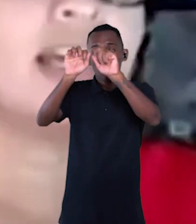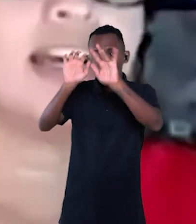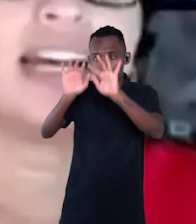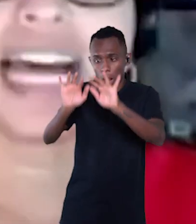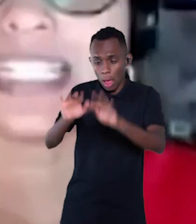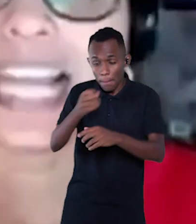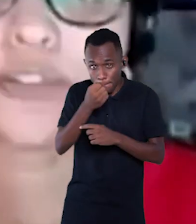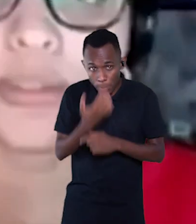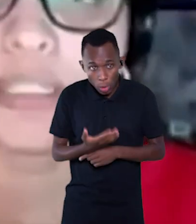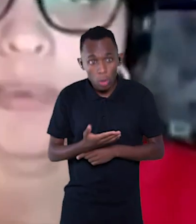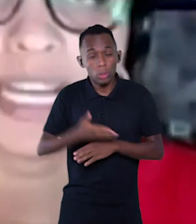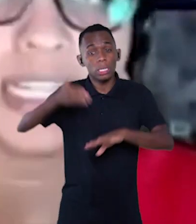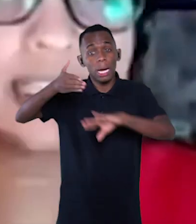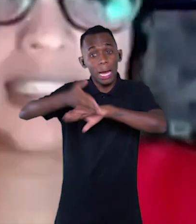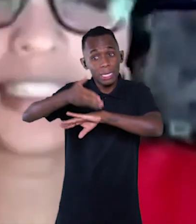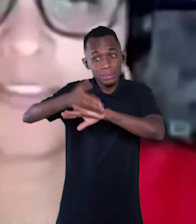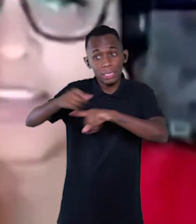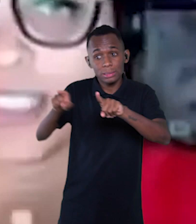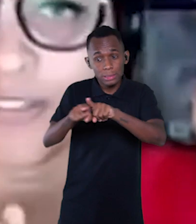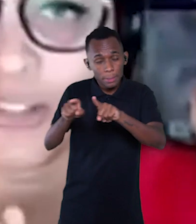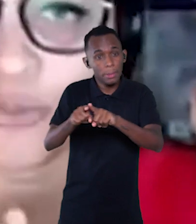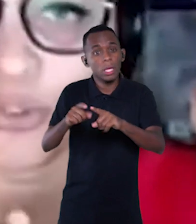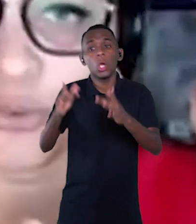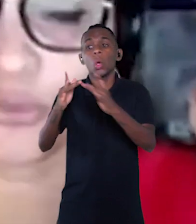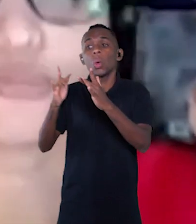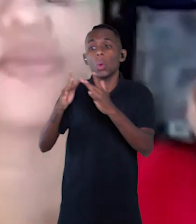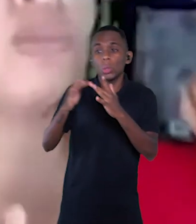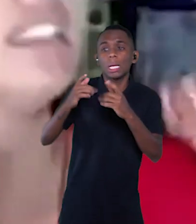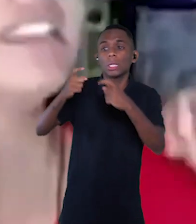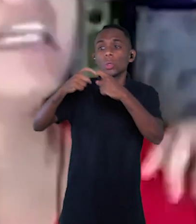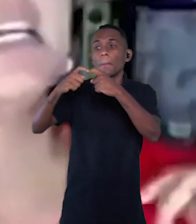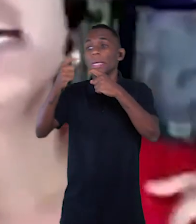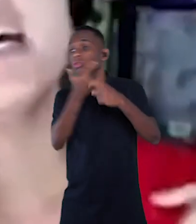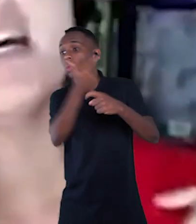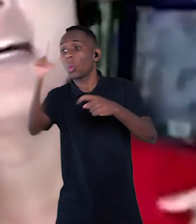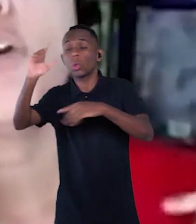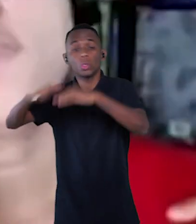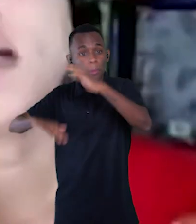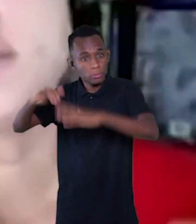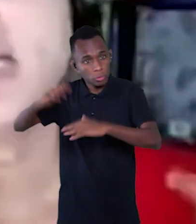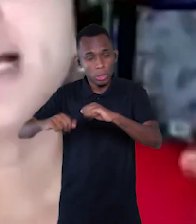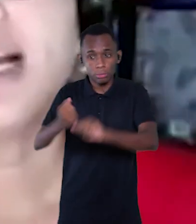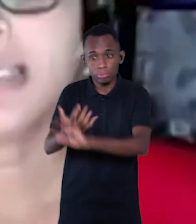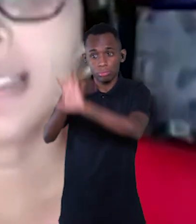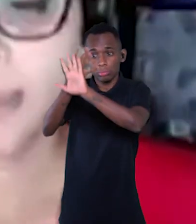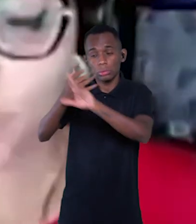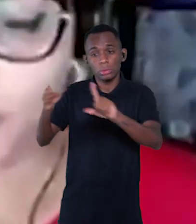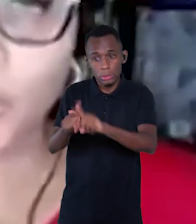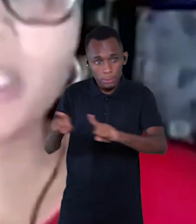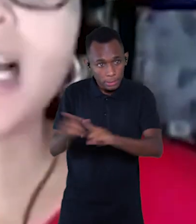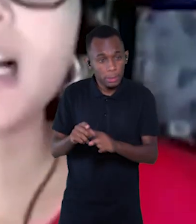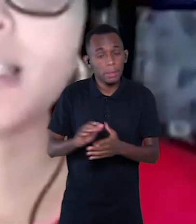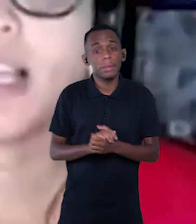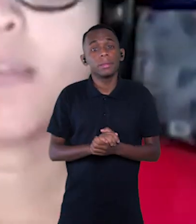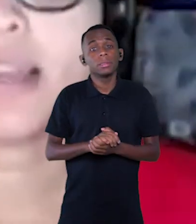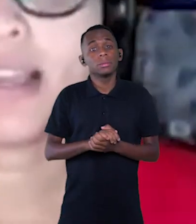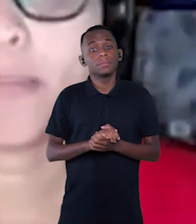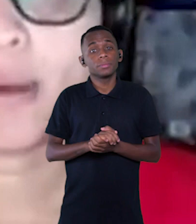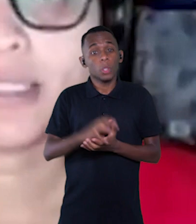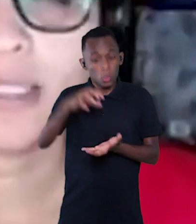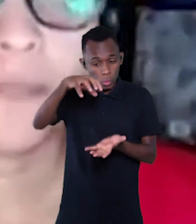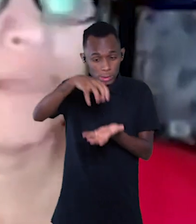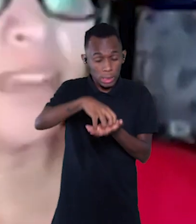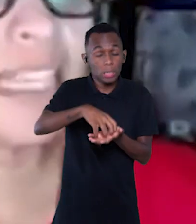eletrônico, acesso aos especialistas através de videoconsultas, o fato da própria unidade ser